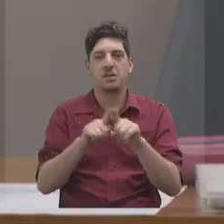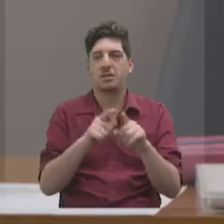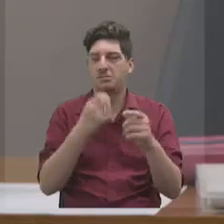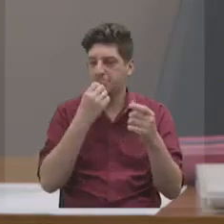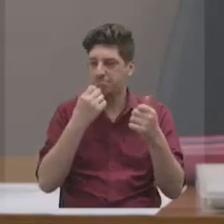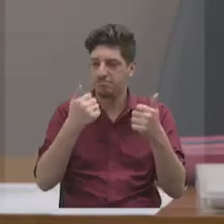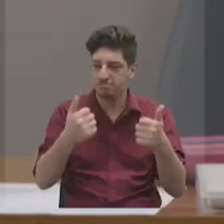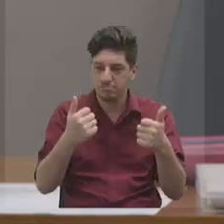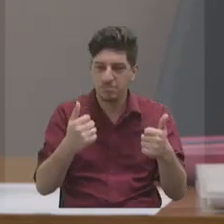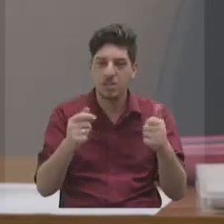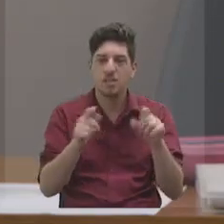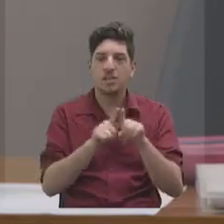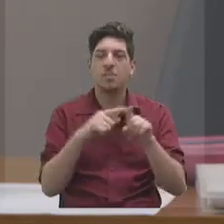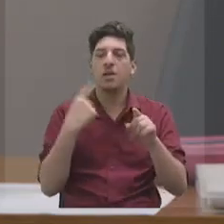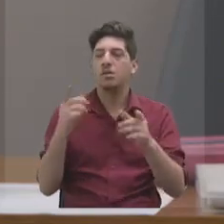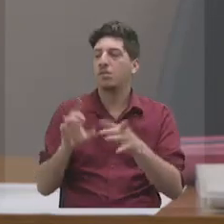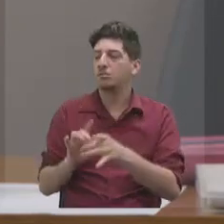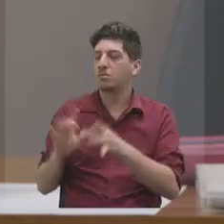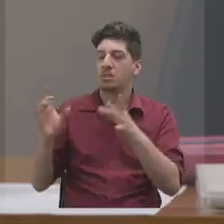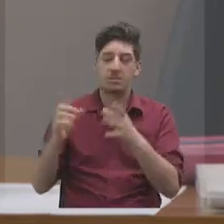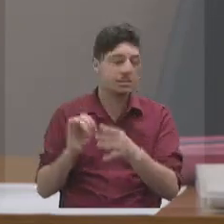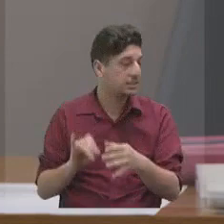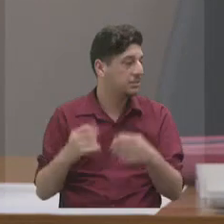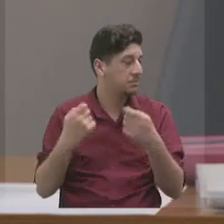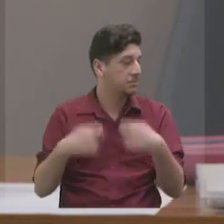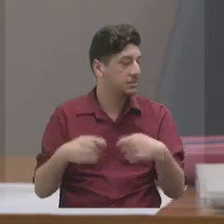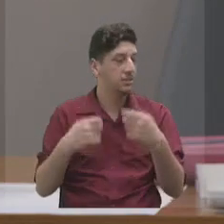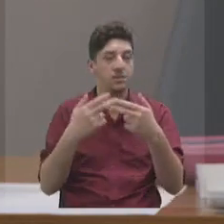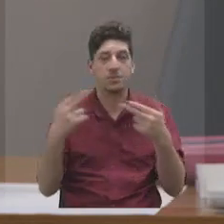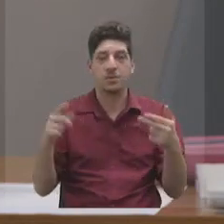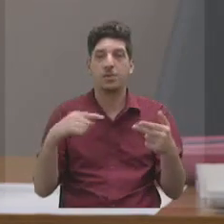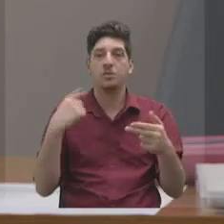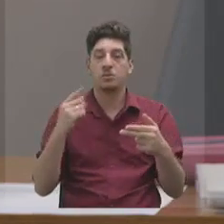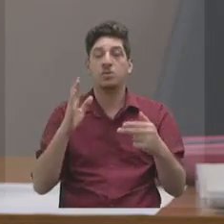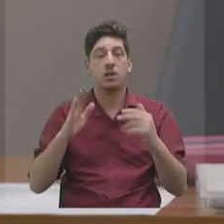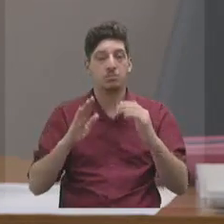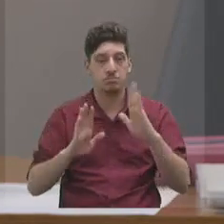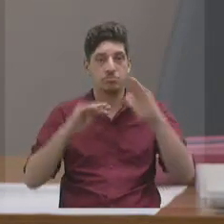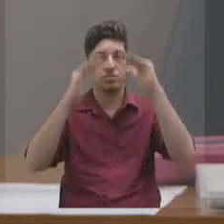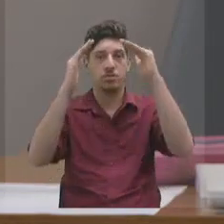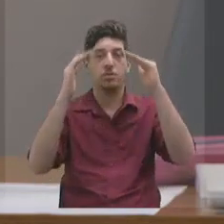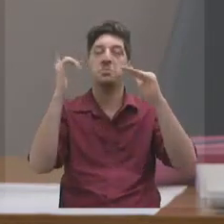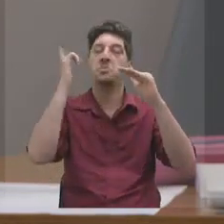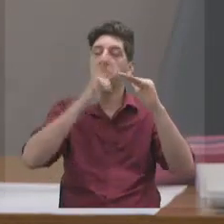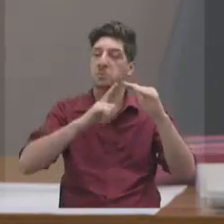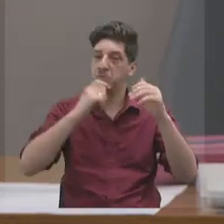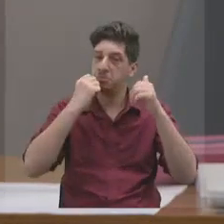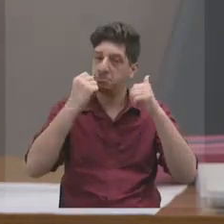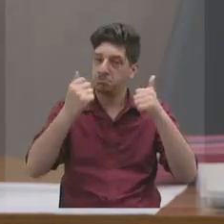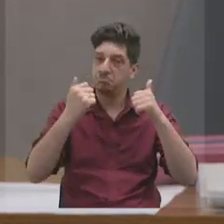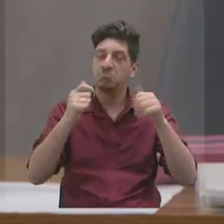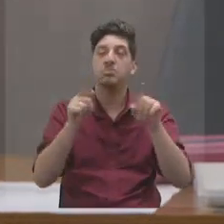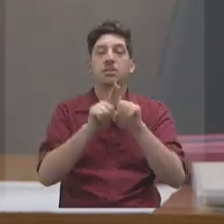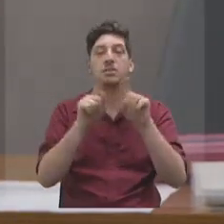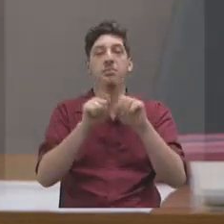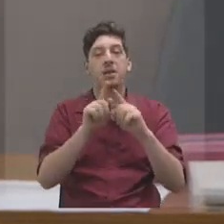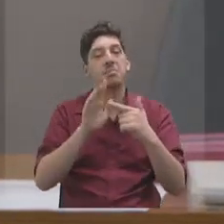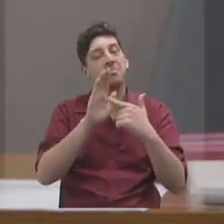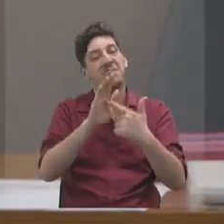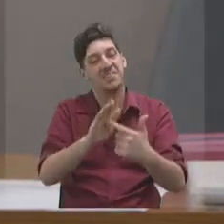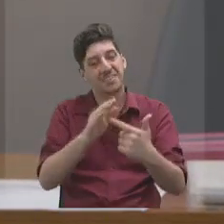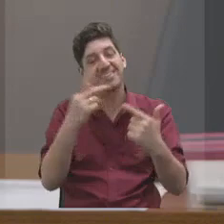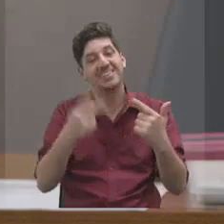mesmo lado a gente está sempre também tá totalmente à disposição é temos avançado a gente tem trazido aqui né com satisfação